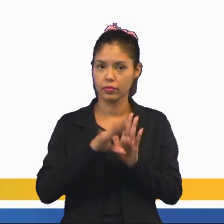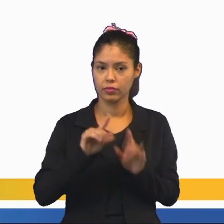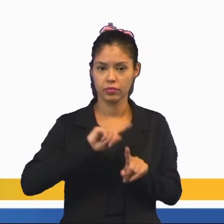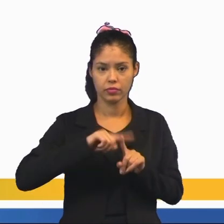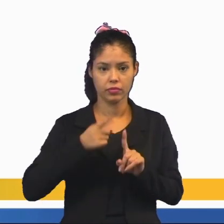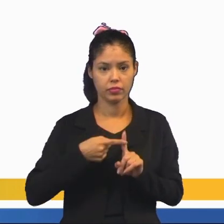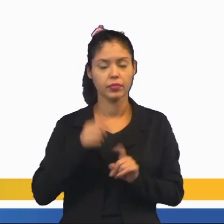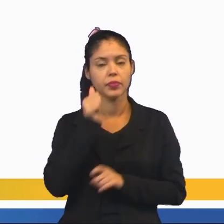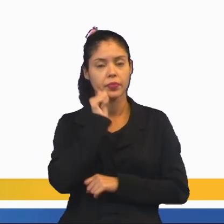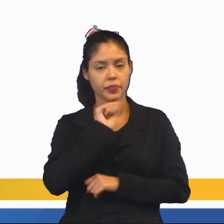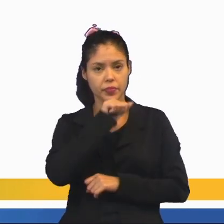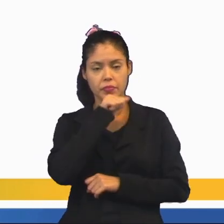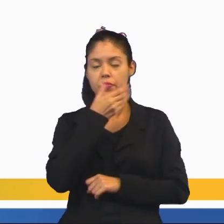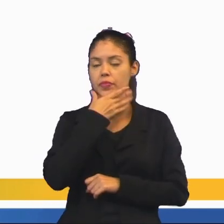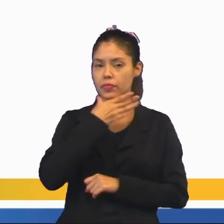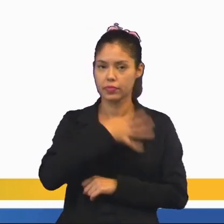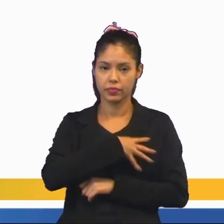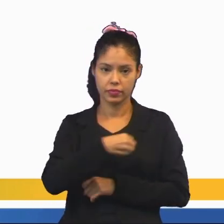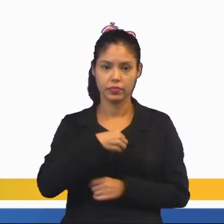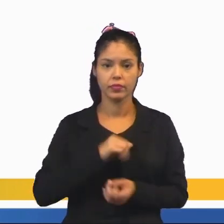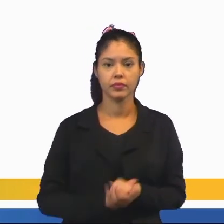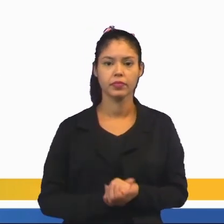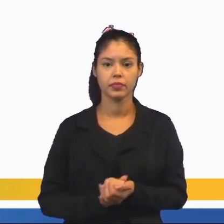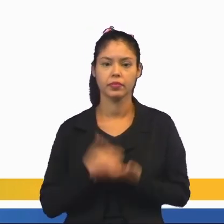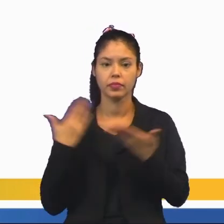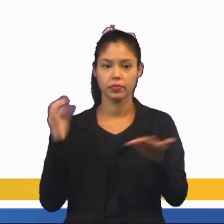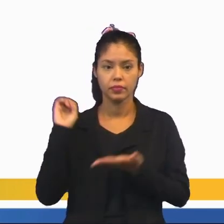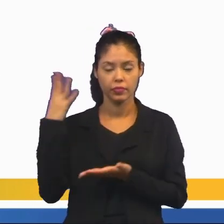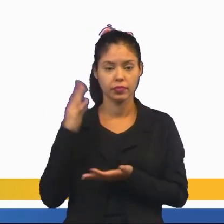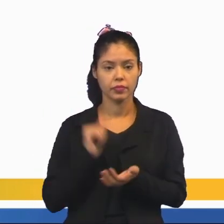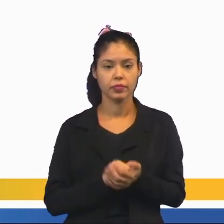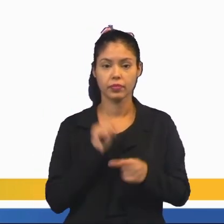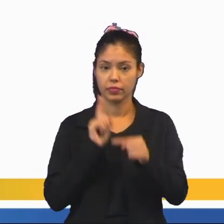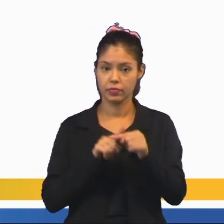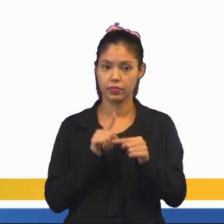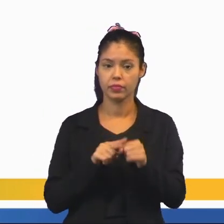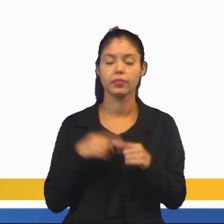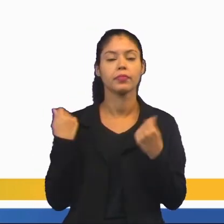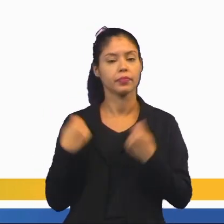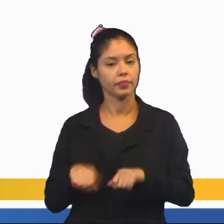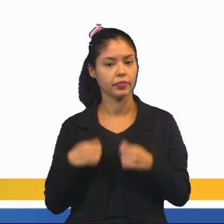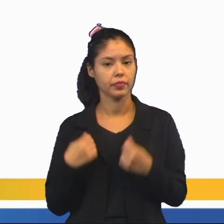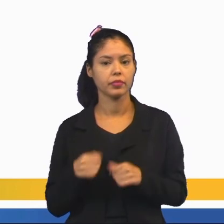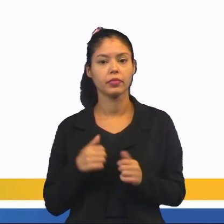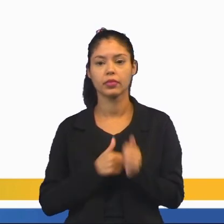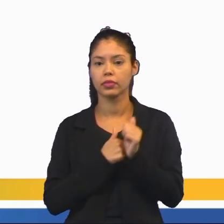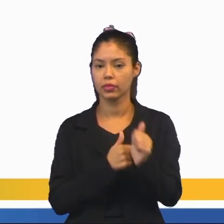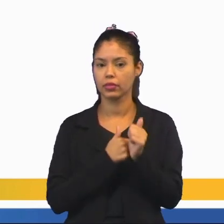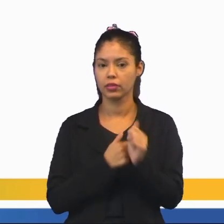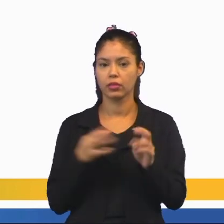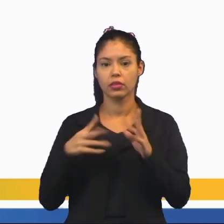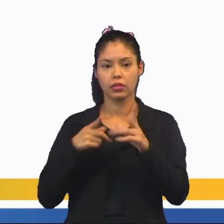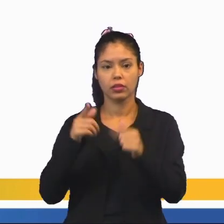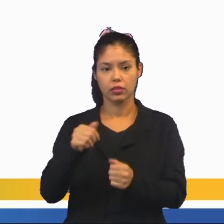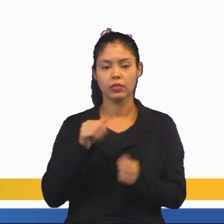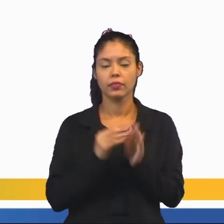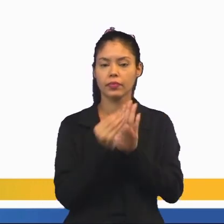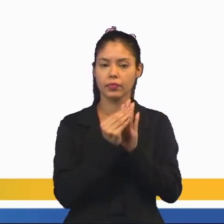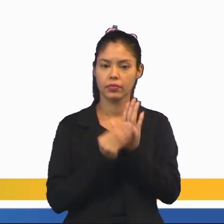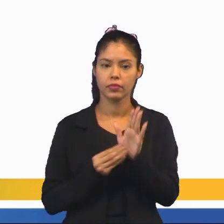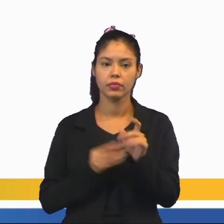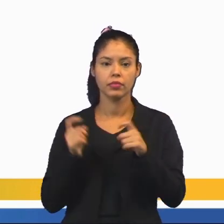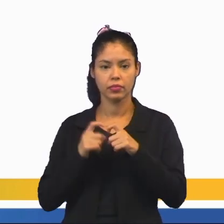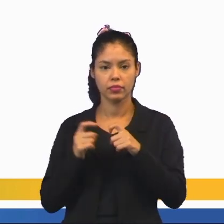evitar a transmissão de mãe para o filho, em caso de resultado positivo. É necessário seguir todas